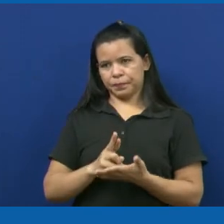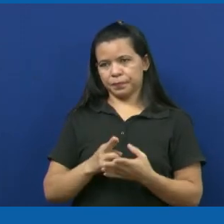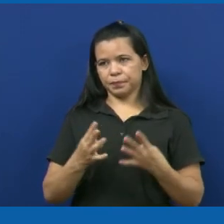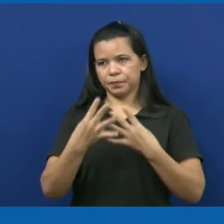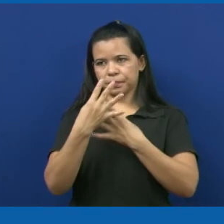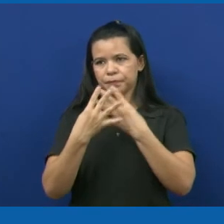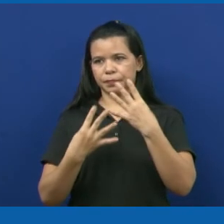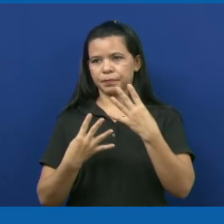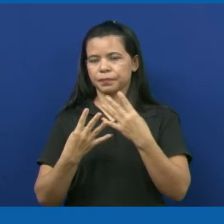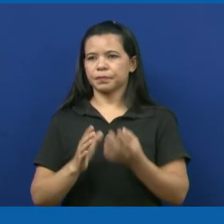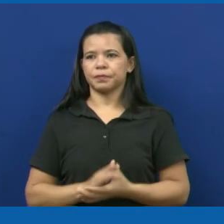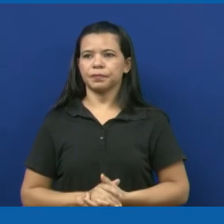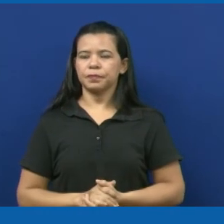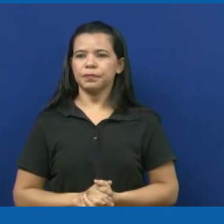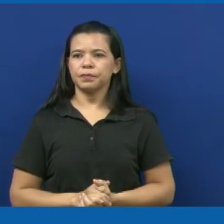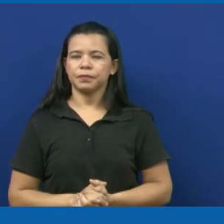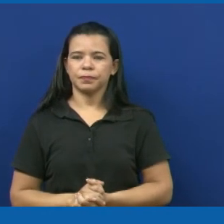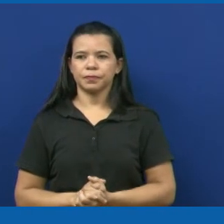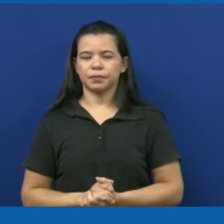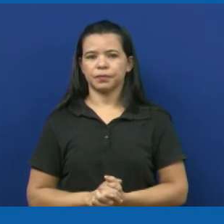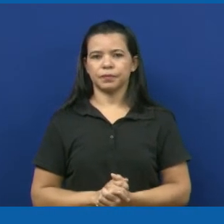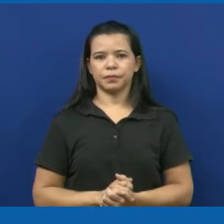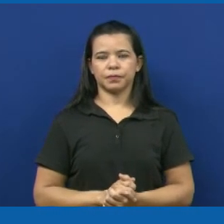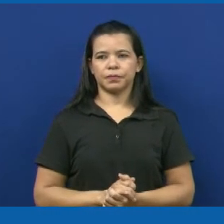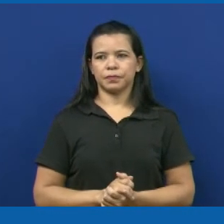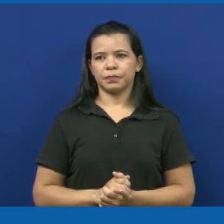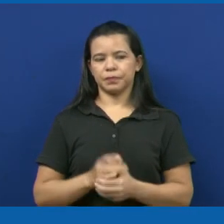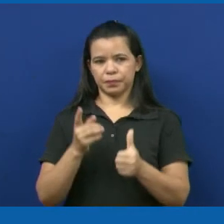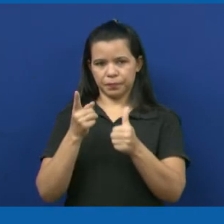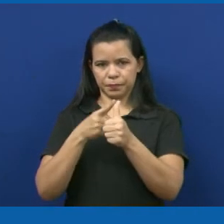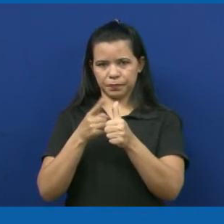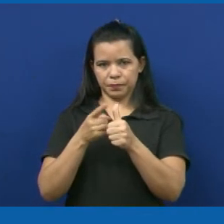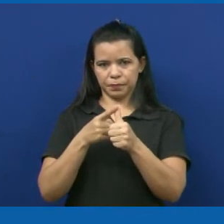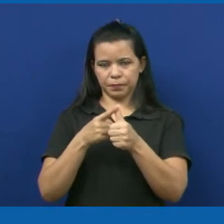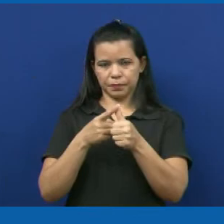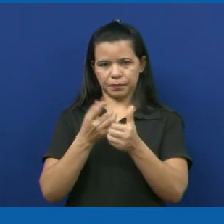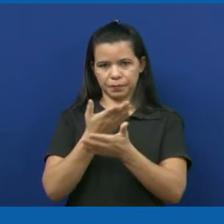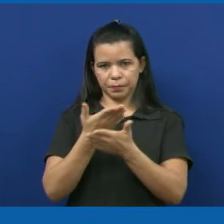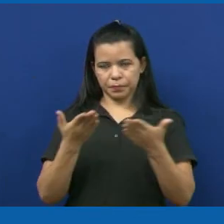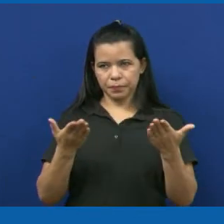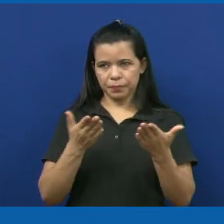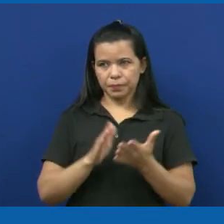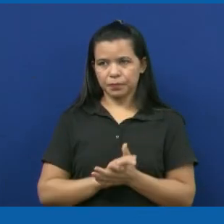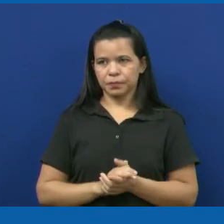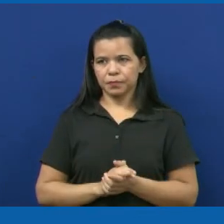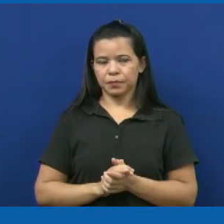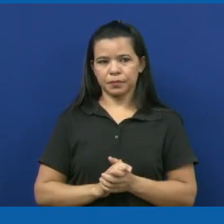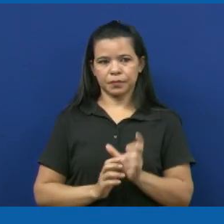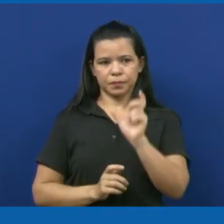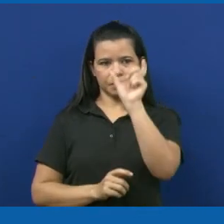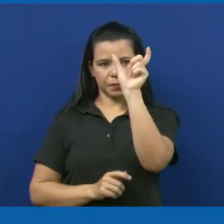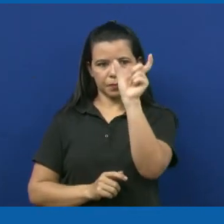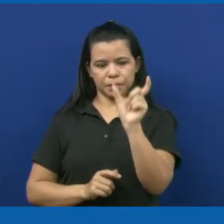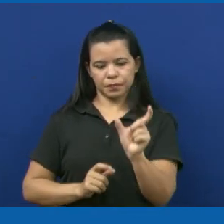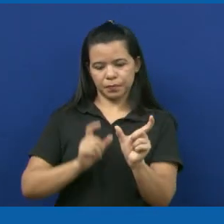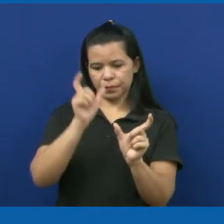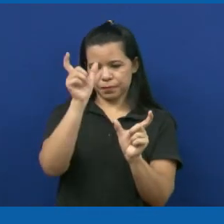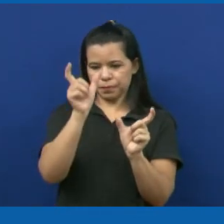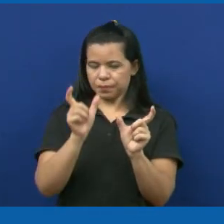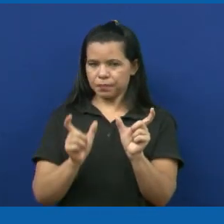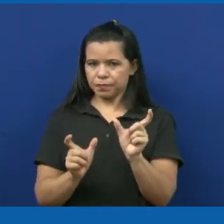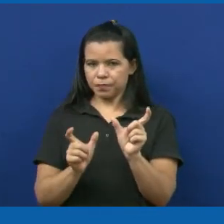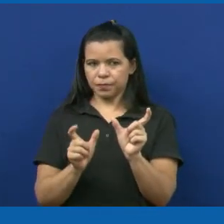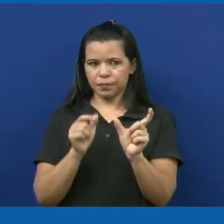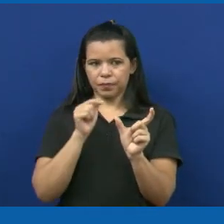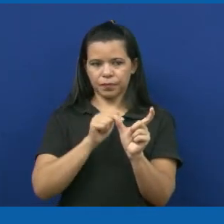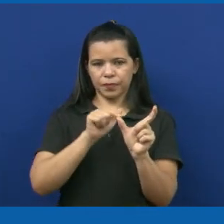aí. Vamos lá. A primeira coisa que você faz é colocar em duas colunas, né, essas 2 grandezas. Né? Nós